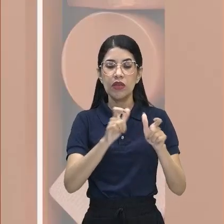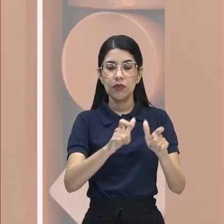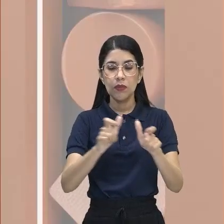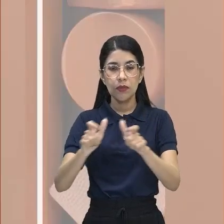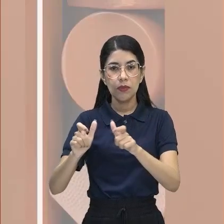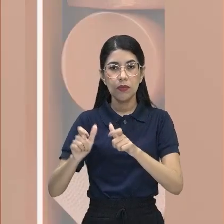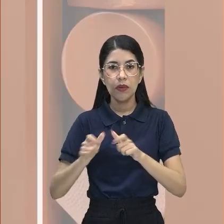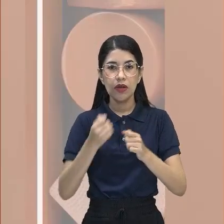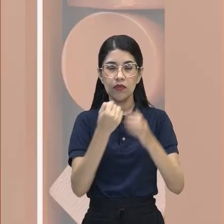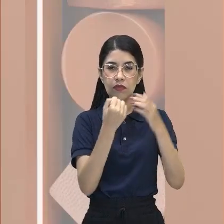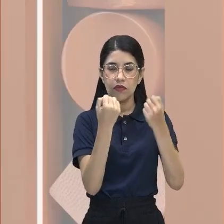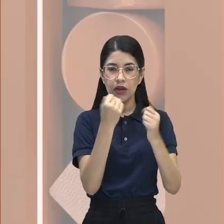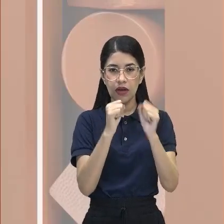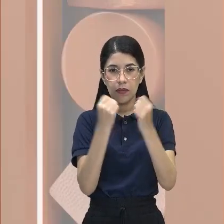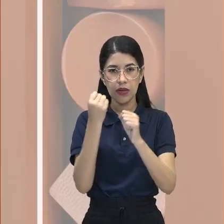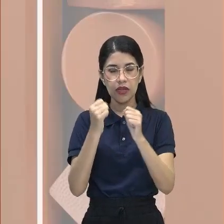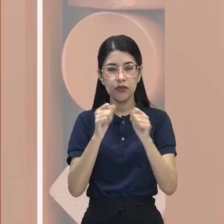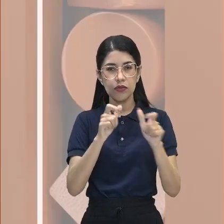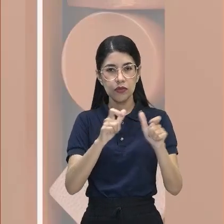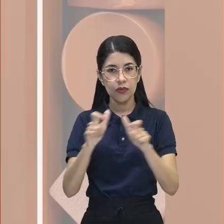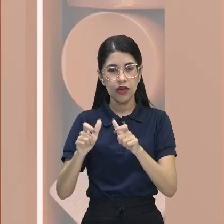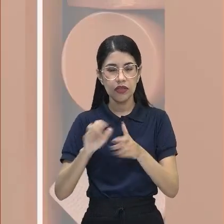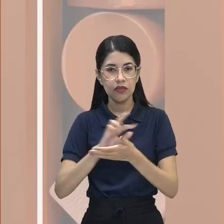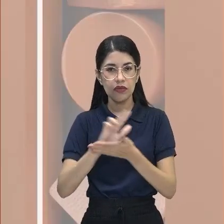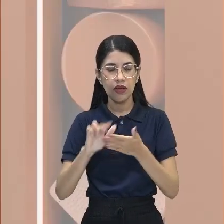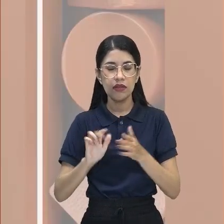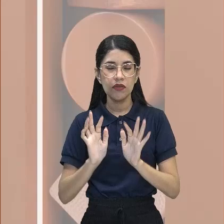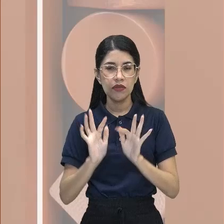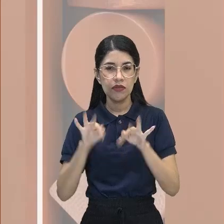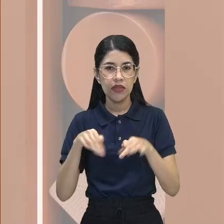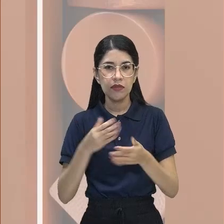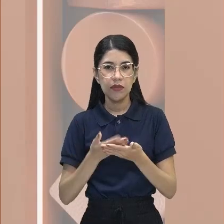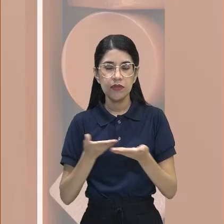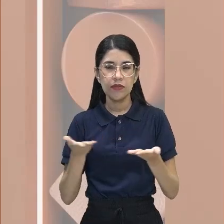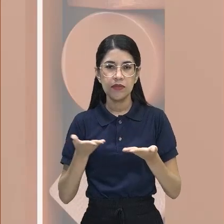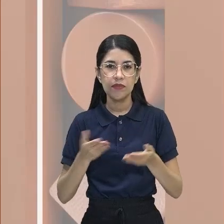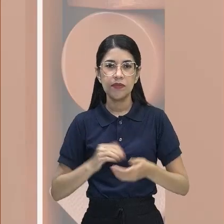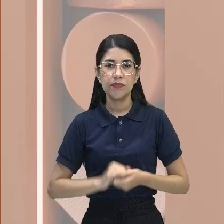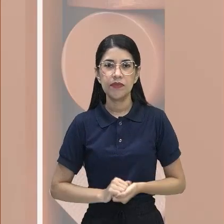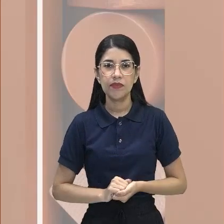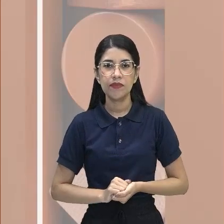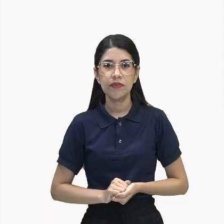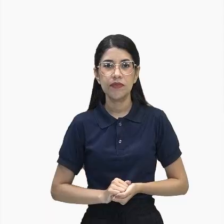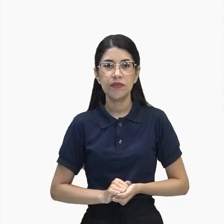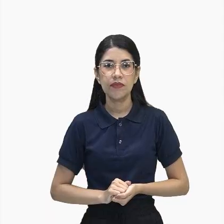espalhadas por outros países do mundo. Bem, com isso a gente finaliza o conteúdo da nossa aula.